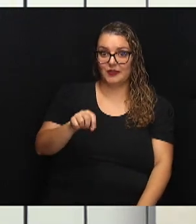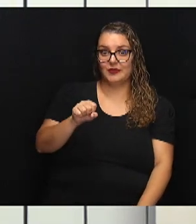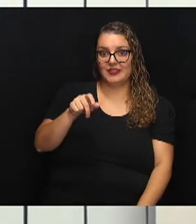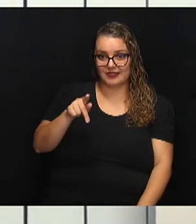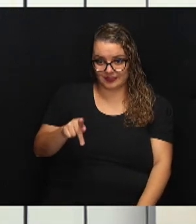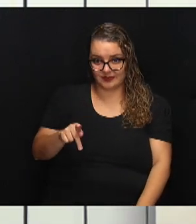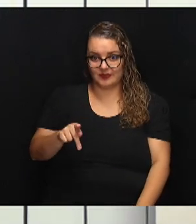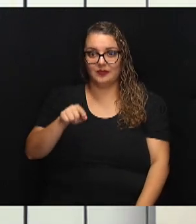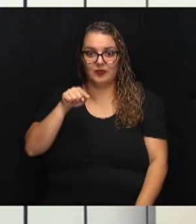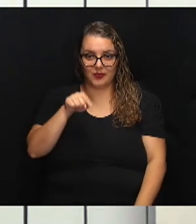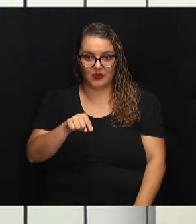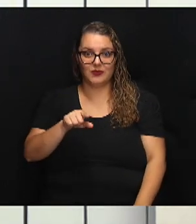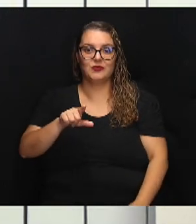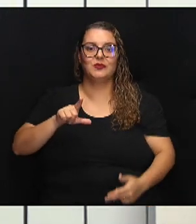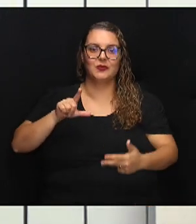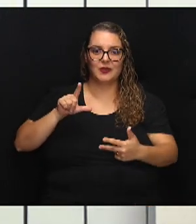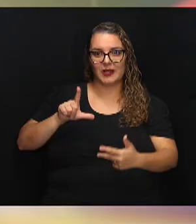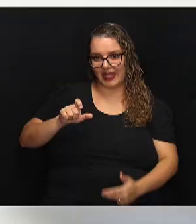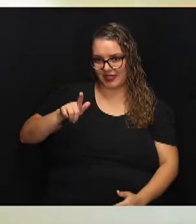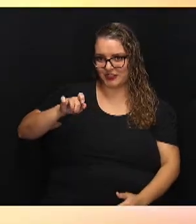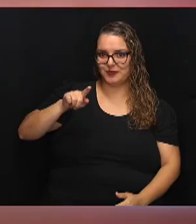campinas.sp.leg.br.